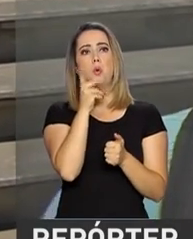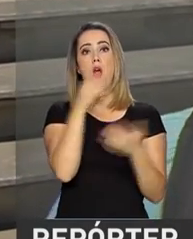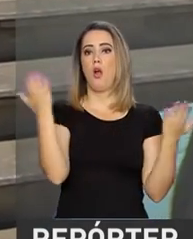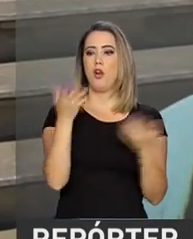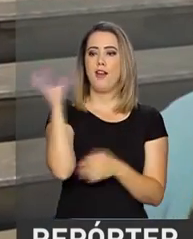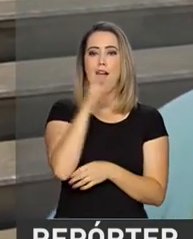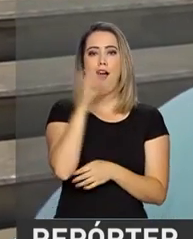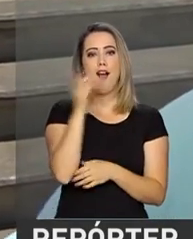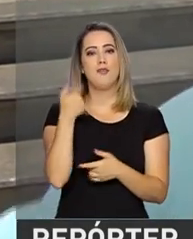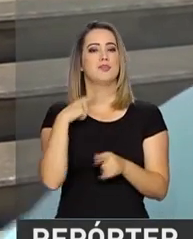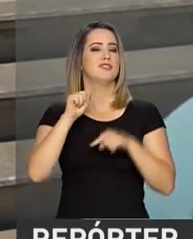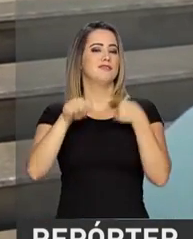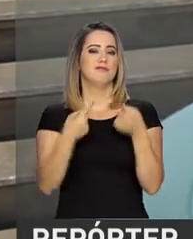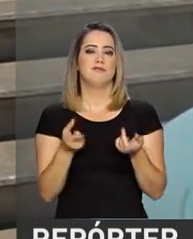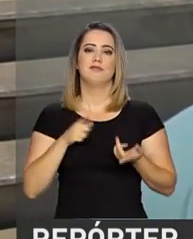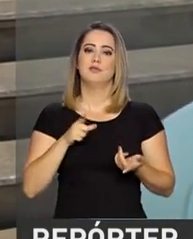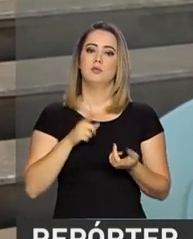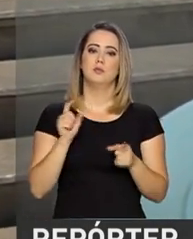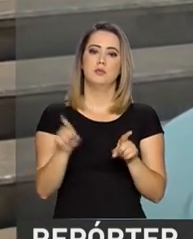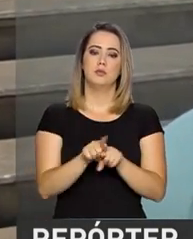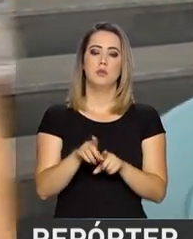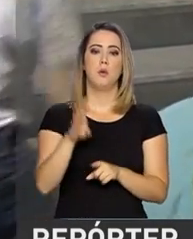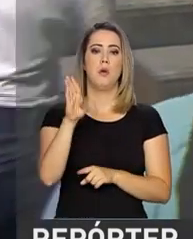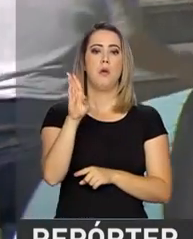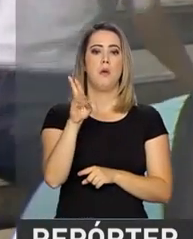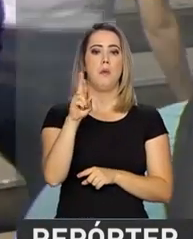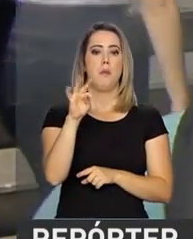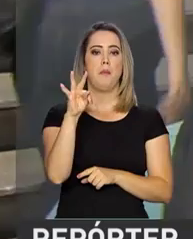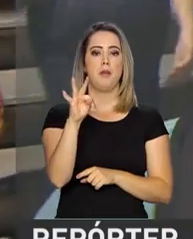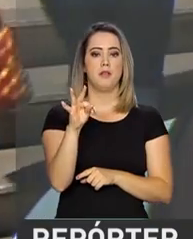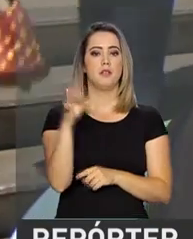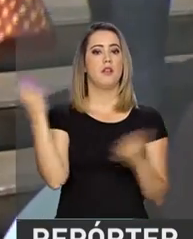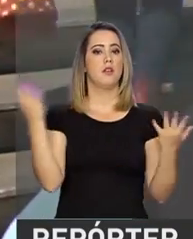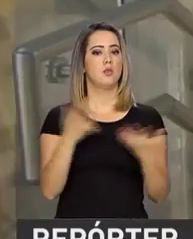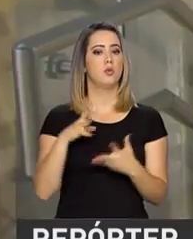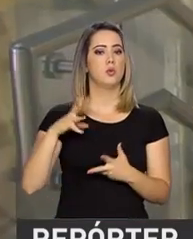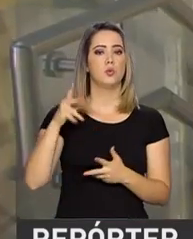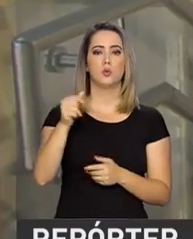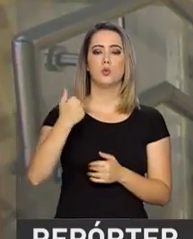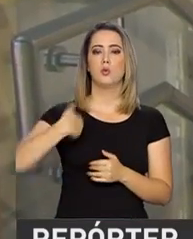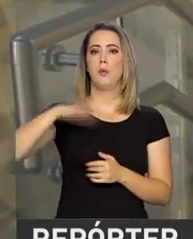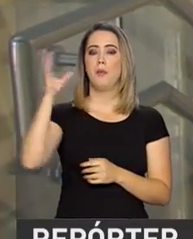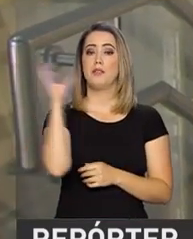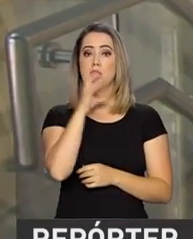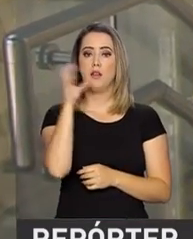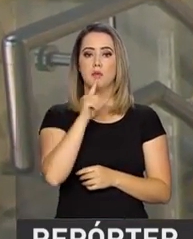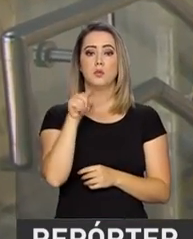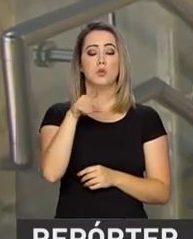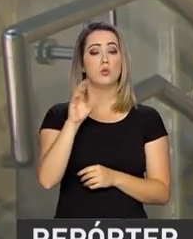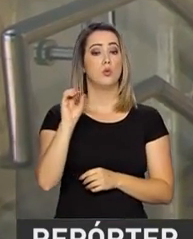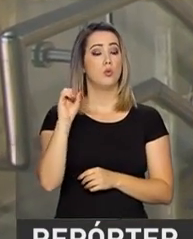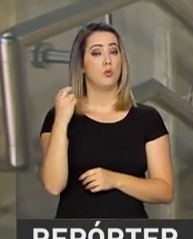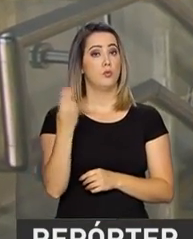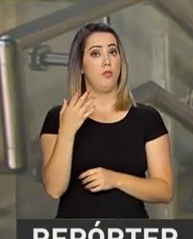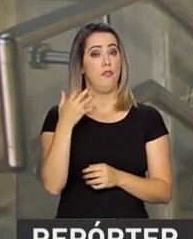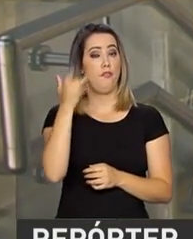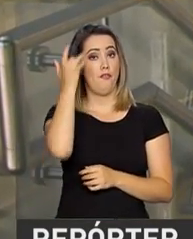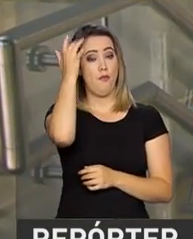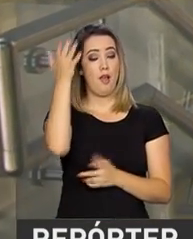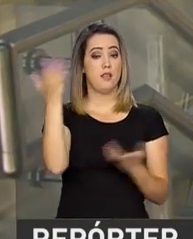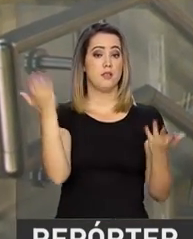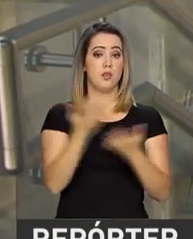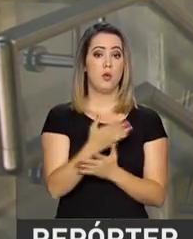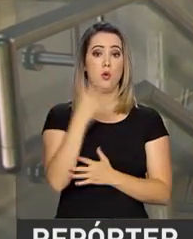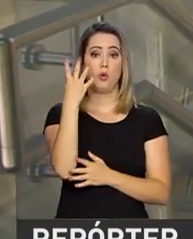rápido. Depois que teve agora o BRT, agora é tudo mais rápido. Outra facilidade foi a inauguração da linha 4 do